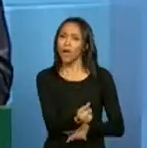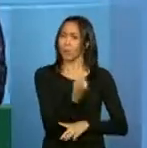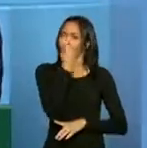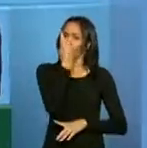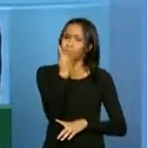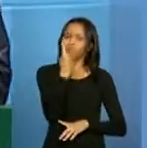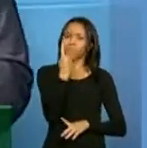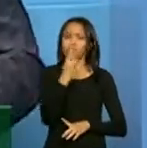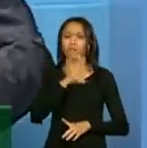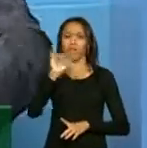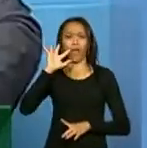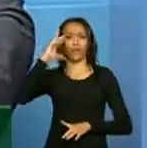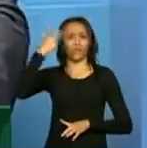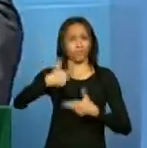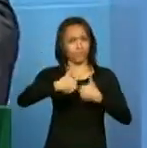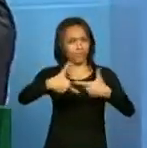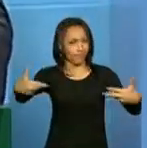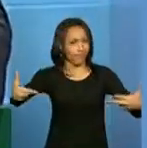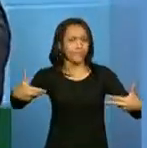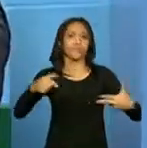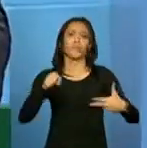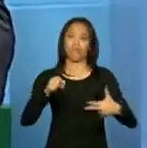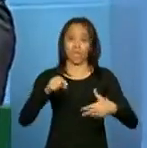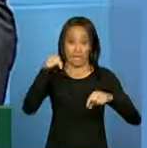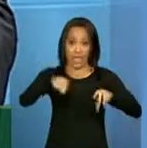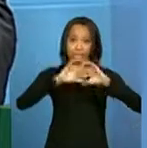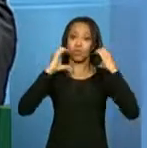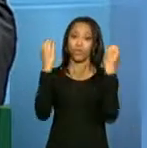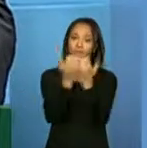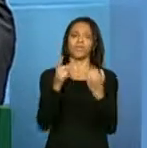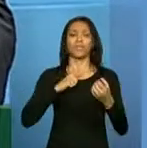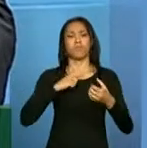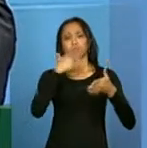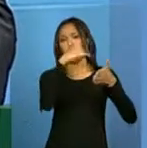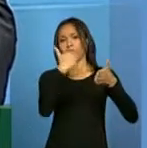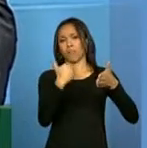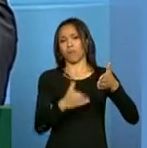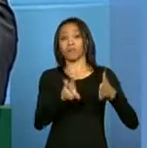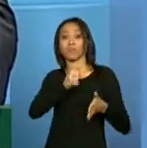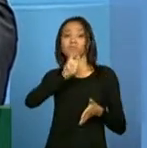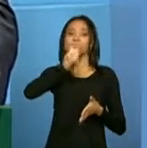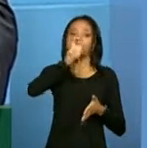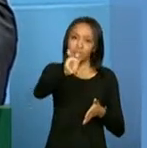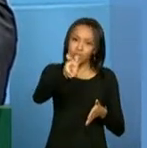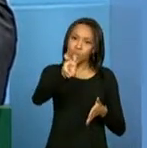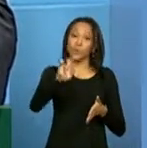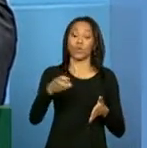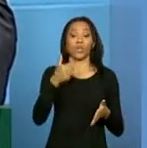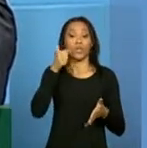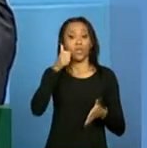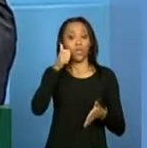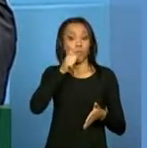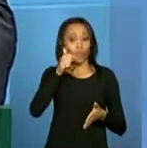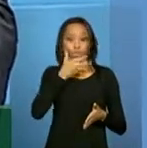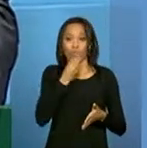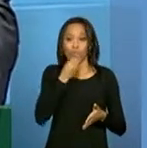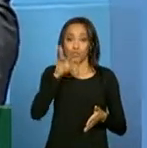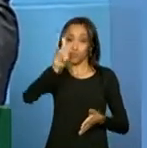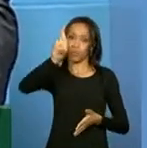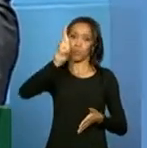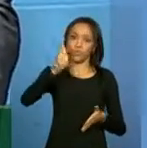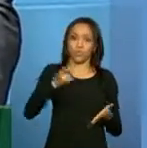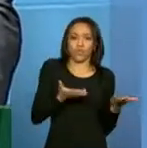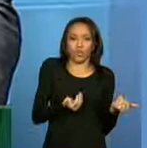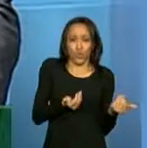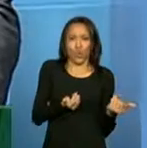única consequência dessa conferência. Nós também temos aqueles 5 pontos que o representante da juventude leu hoje pela manhã.